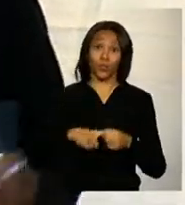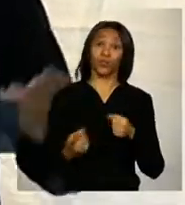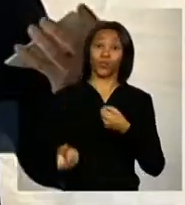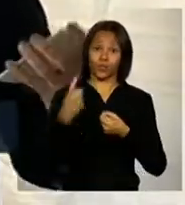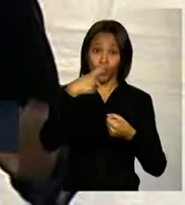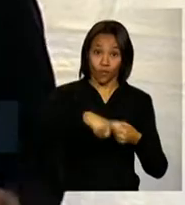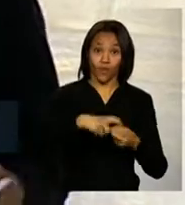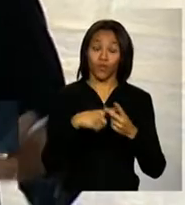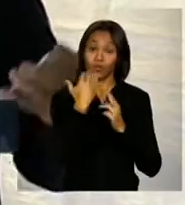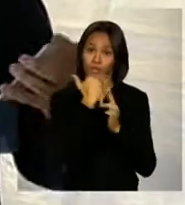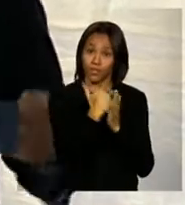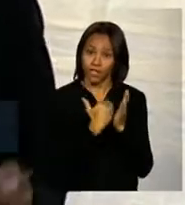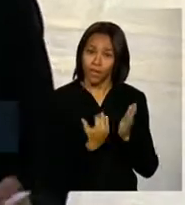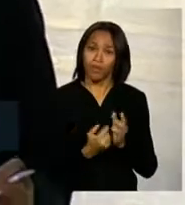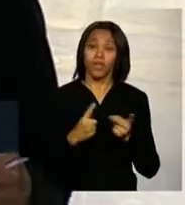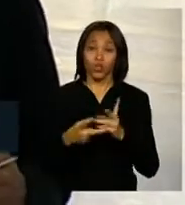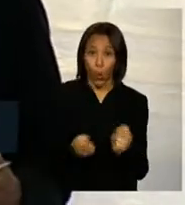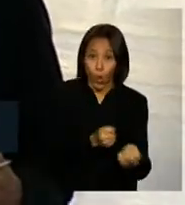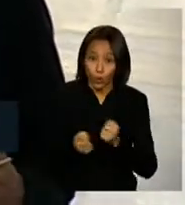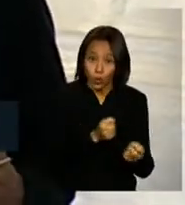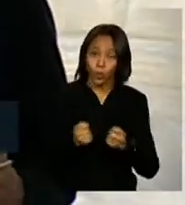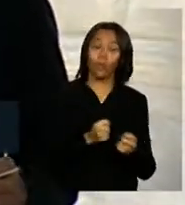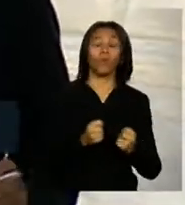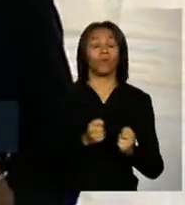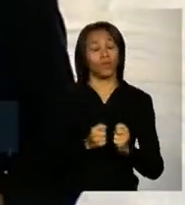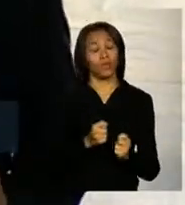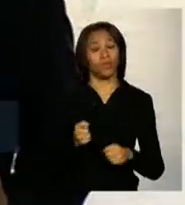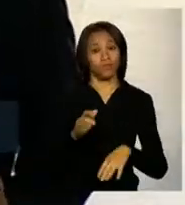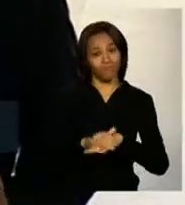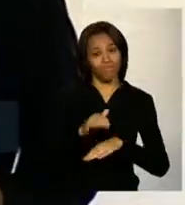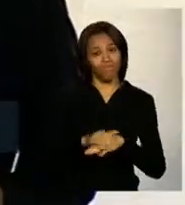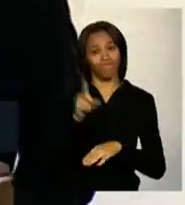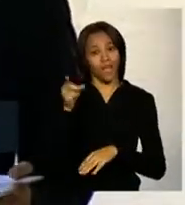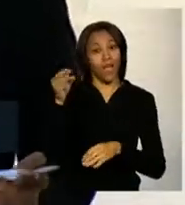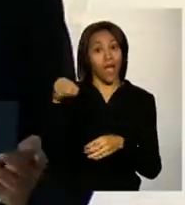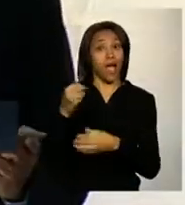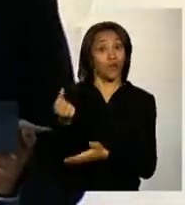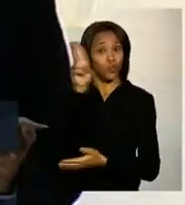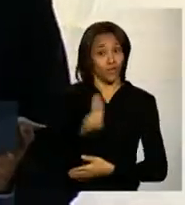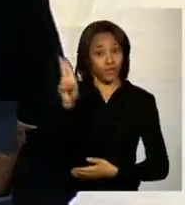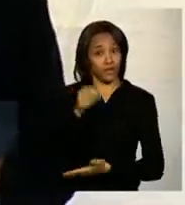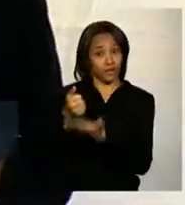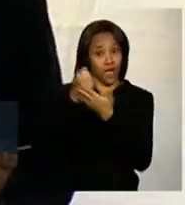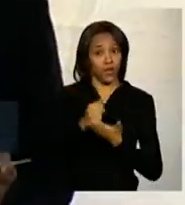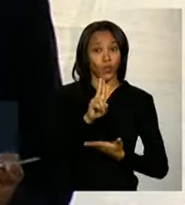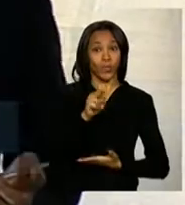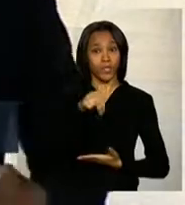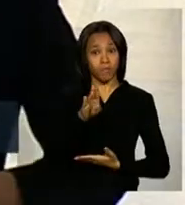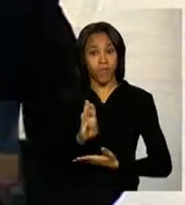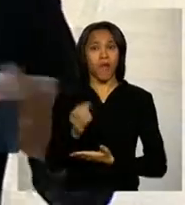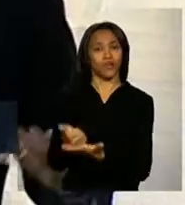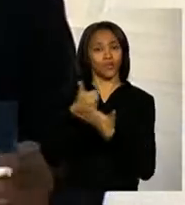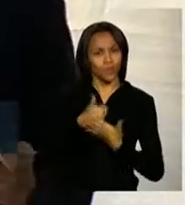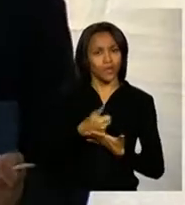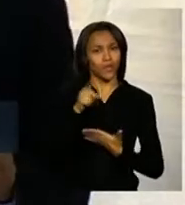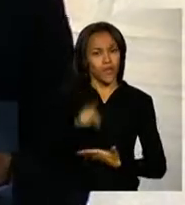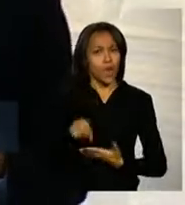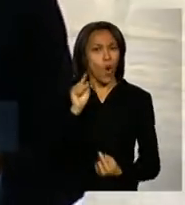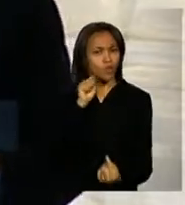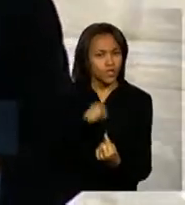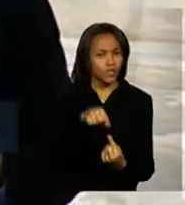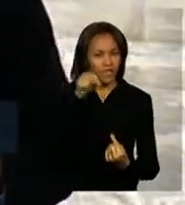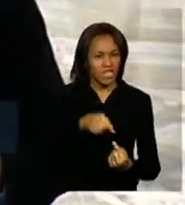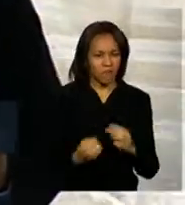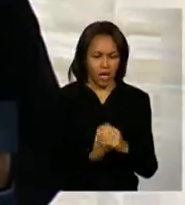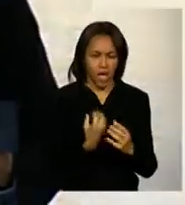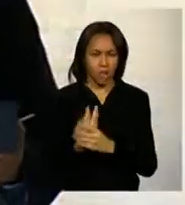planejamento do fomento do controle a Universidade de Brasília colaborando e é objetivo dela fazer de Brasília um grande